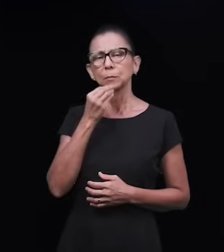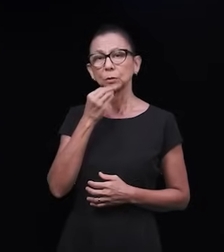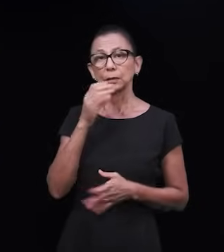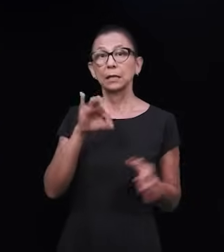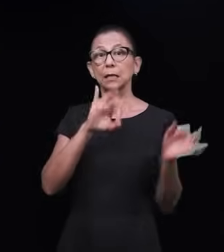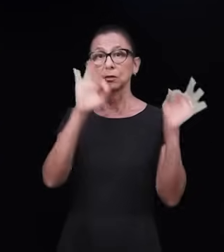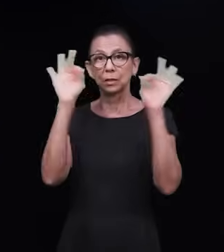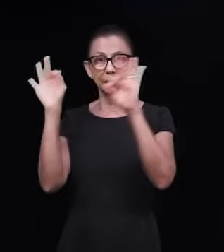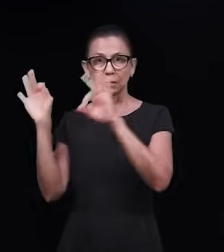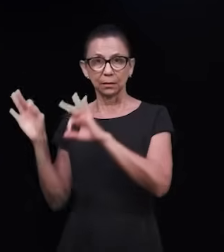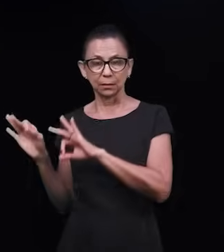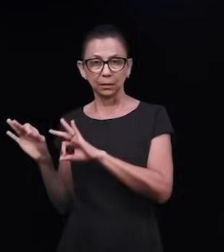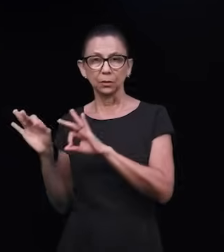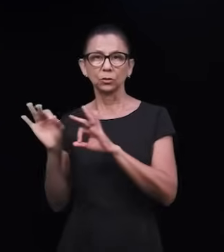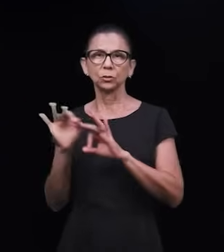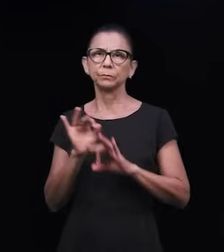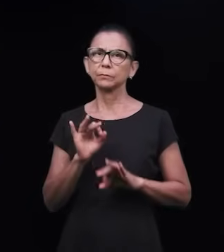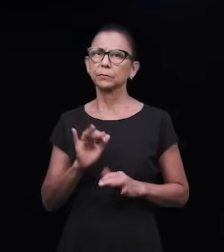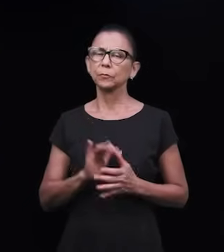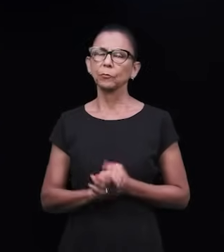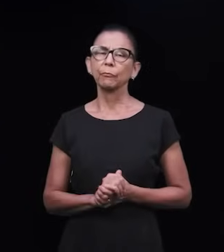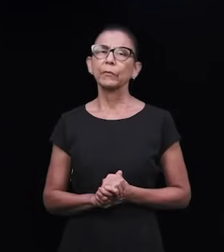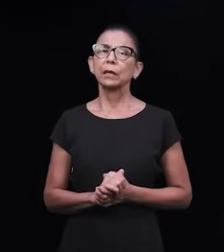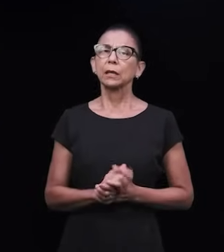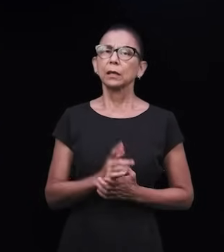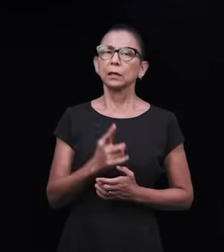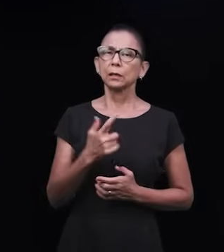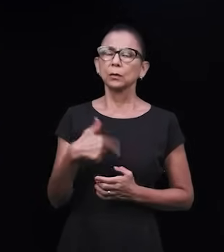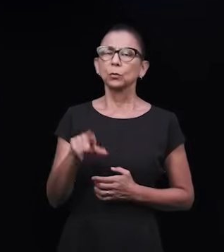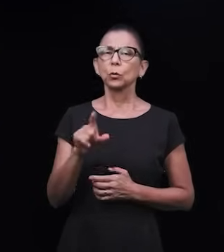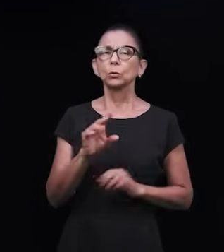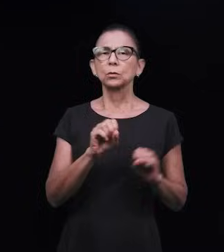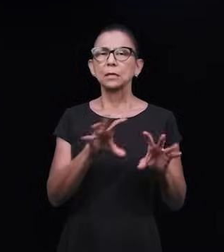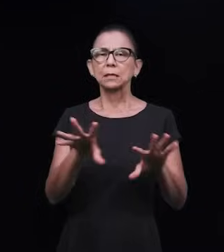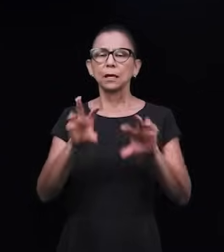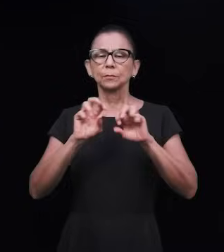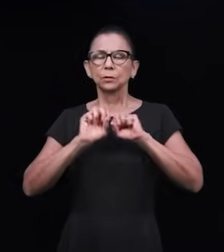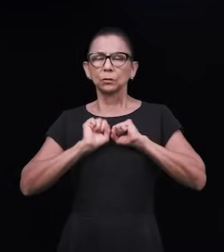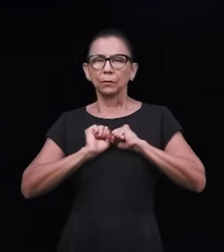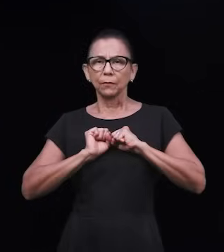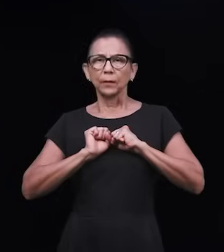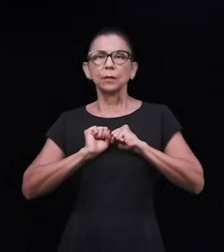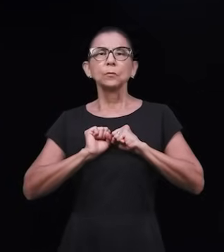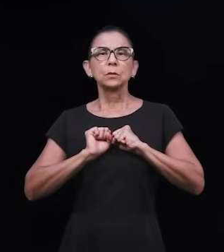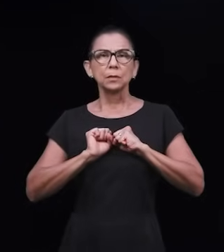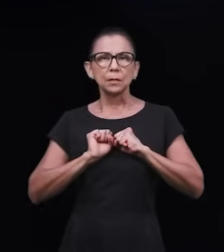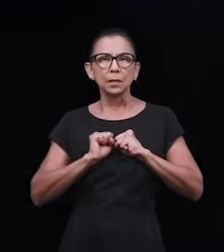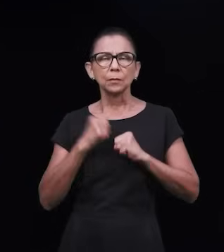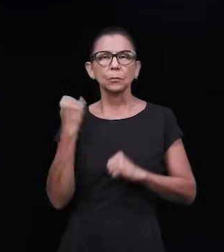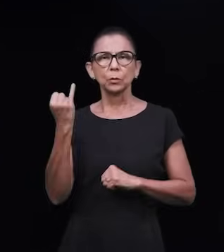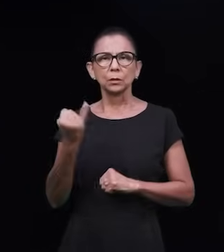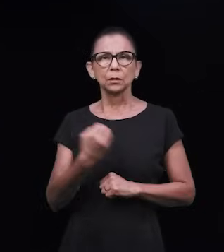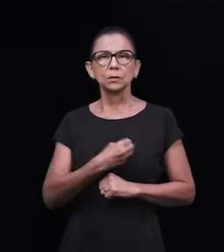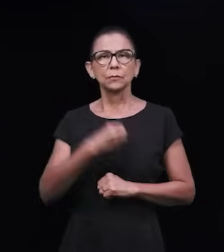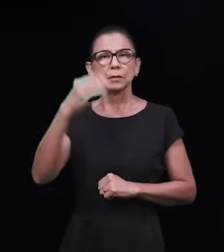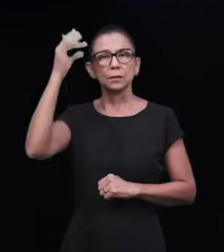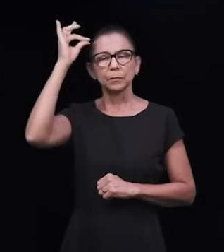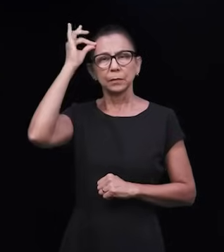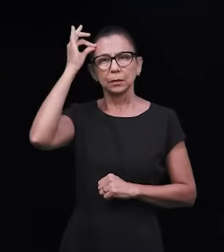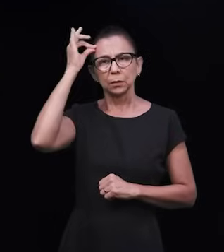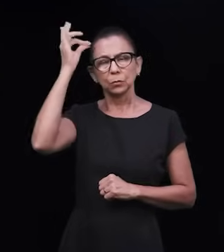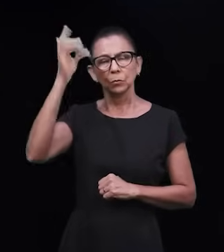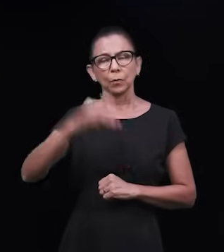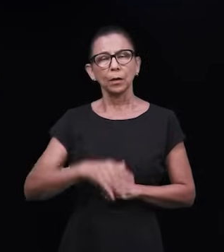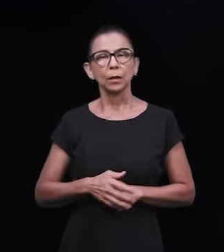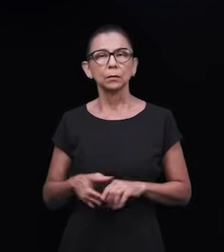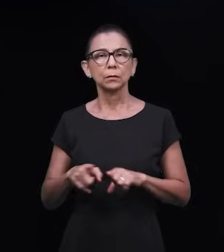que tem agregado nas nossas vidas os valores espirituais, além de reforçar o nosso aprendizado, né,